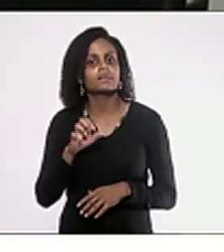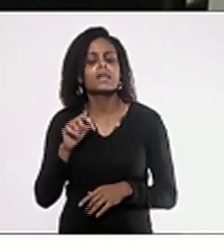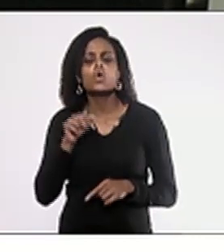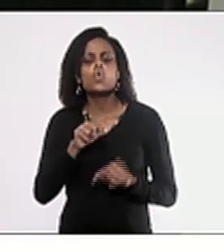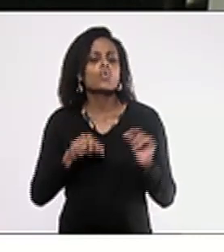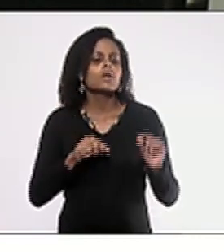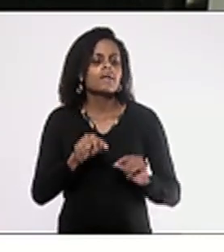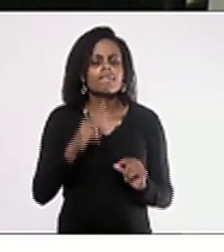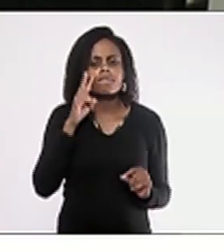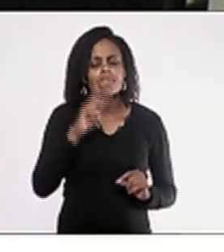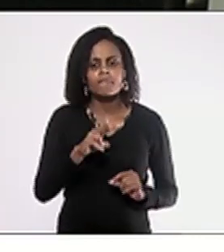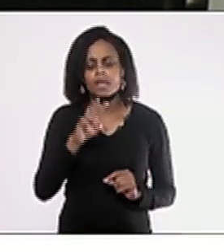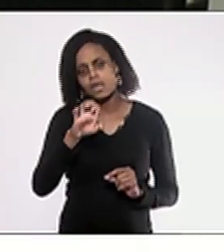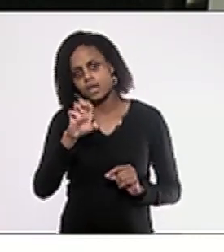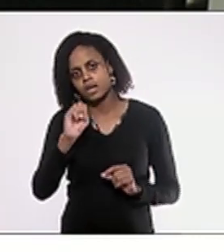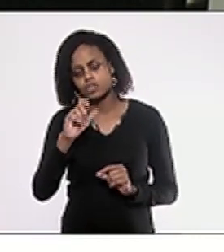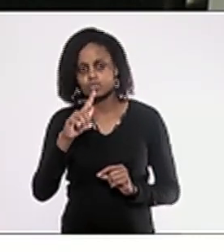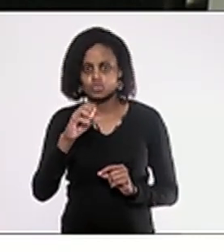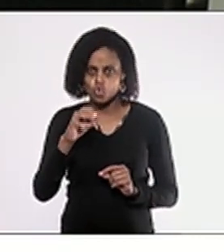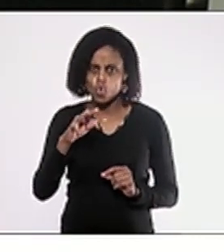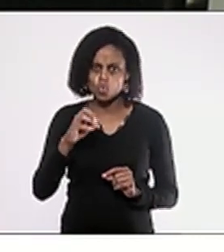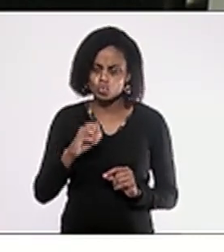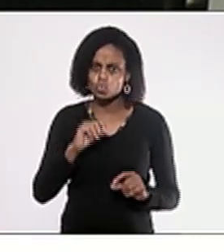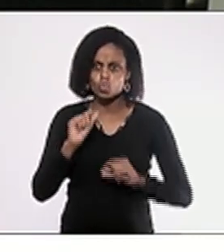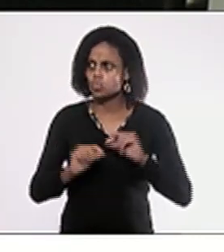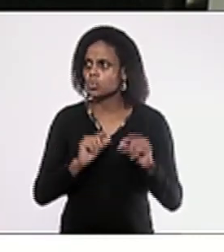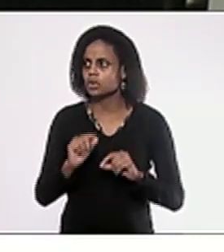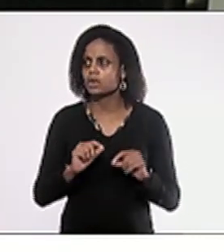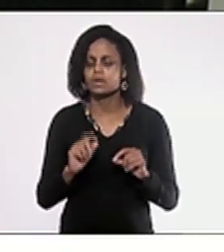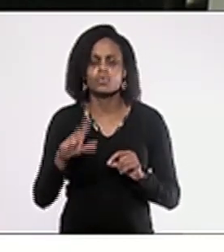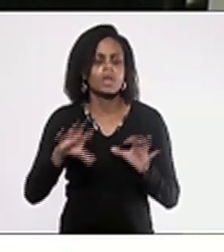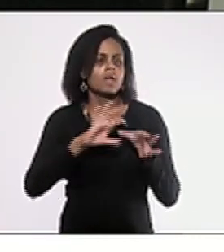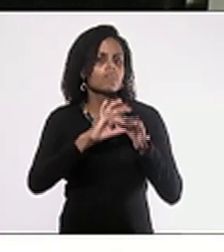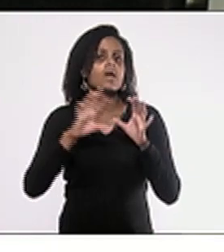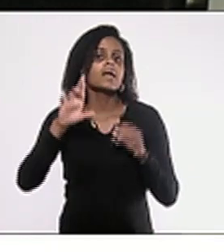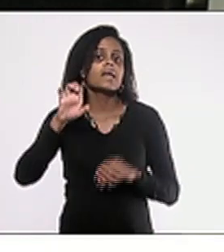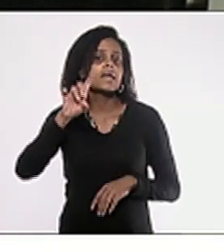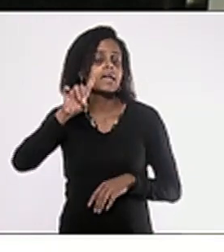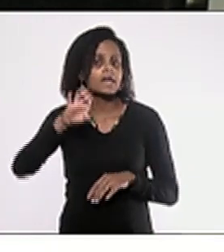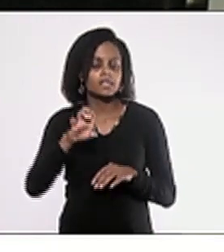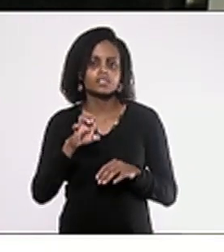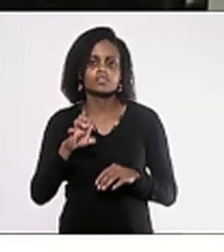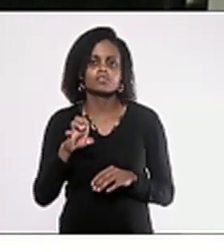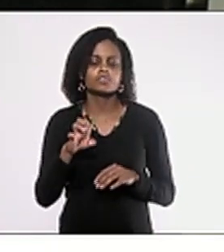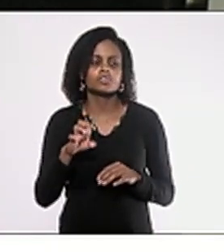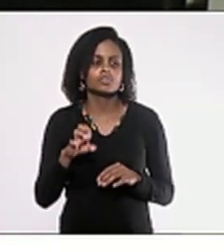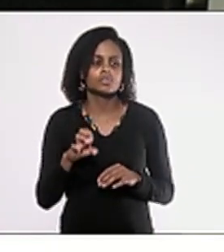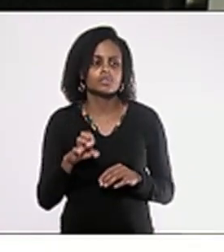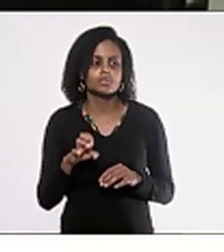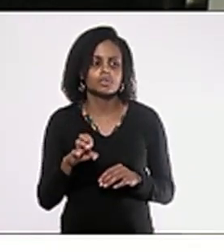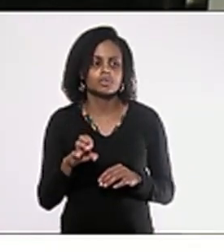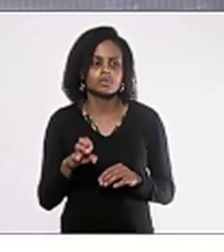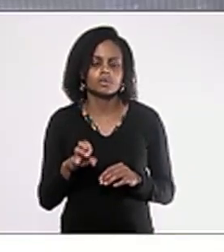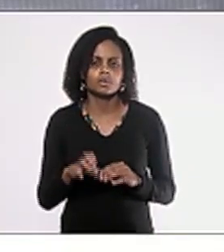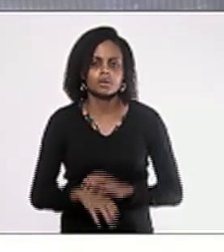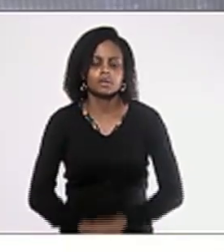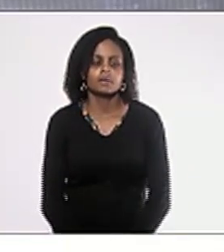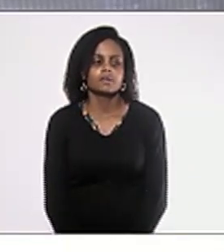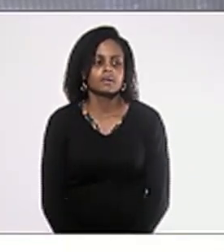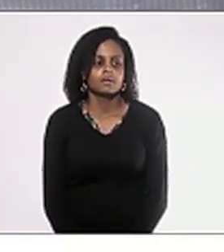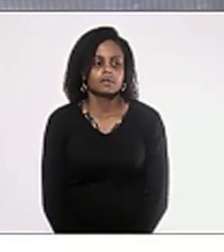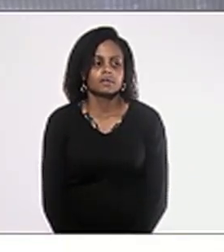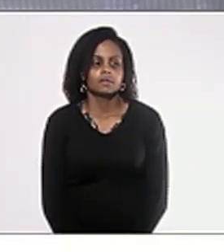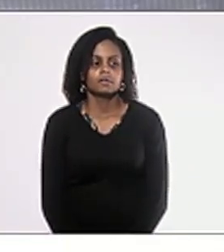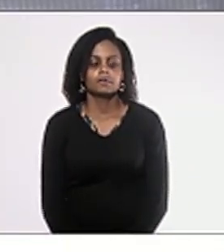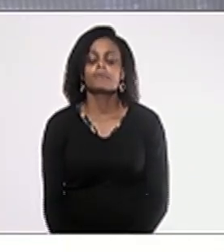que não é um separador absoluto, que não é uma rede apropriada para tanto e faz a cobrança 50% da conta. Tem até um